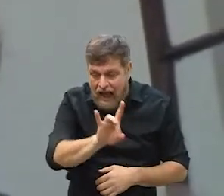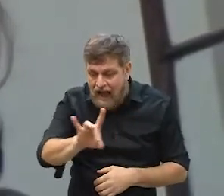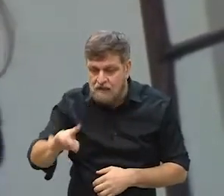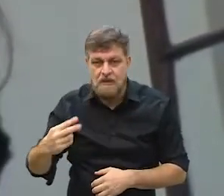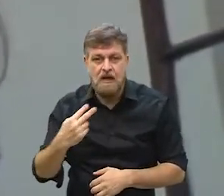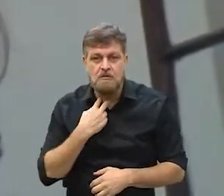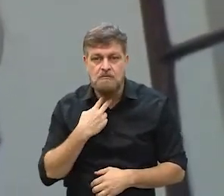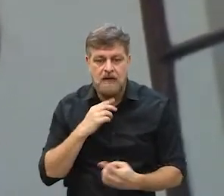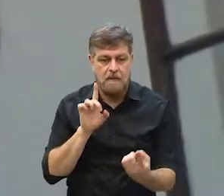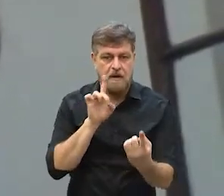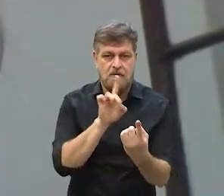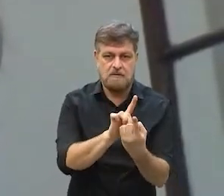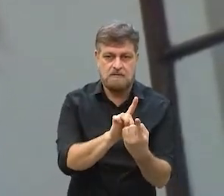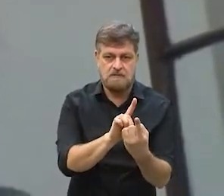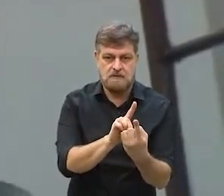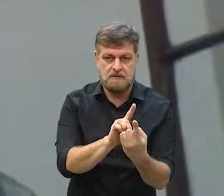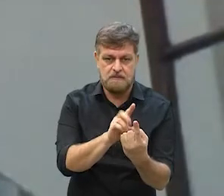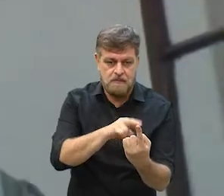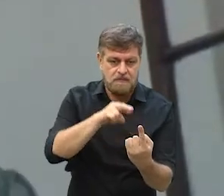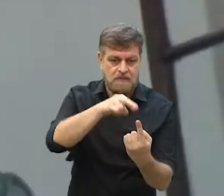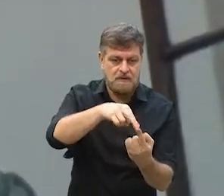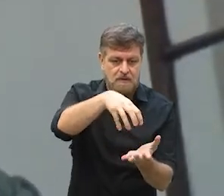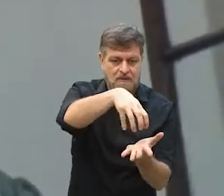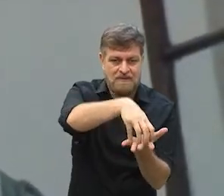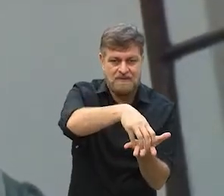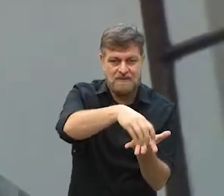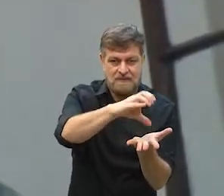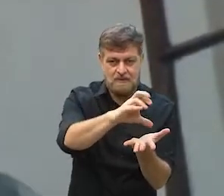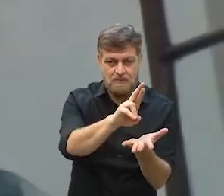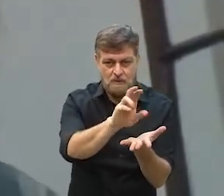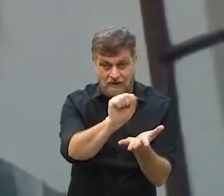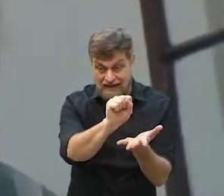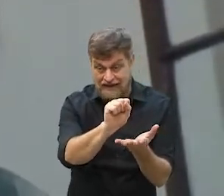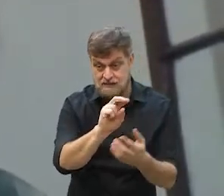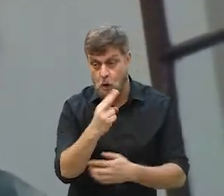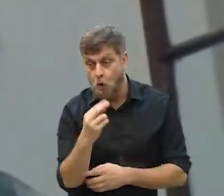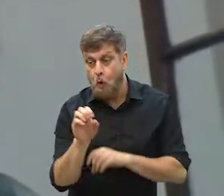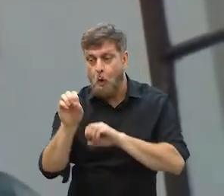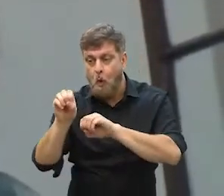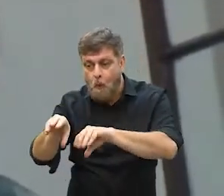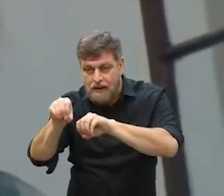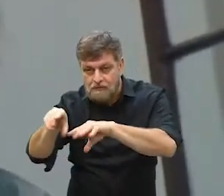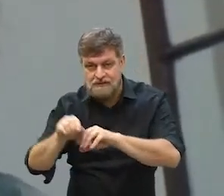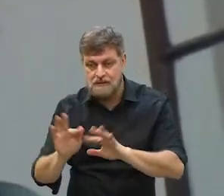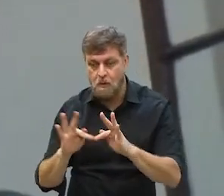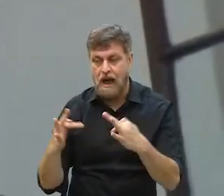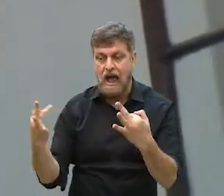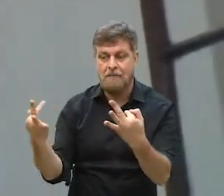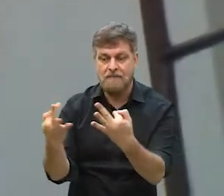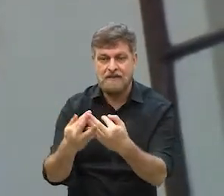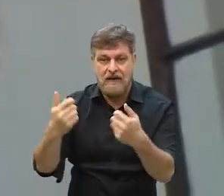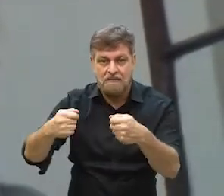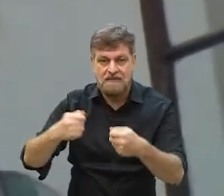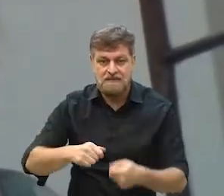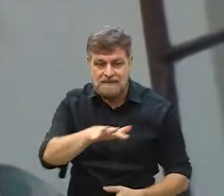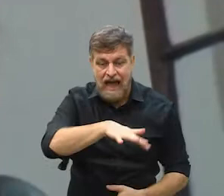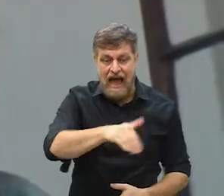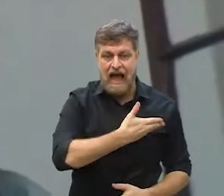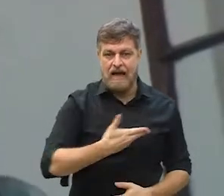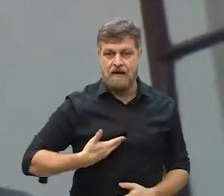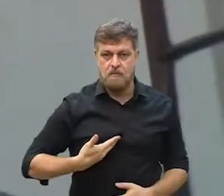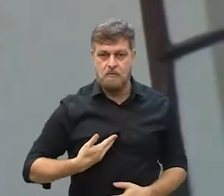é um atendimento com CRAS, não é um atendimento via educação, ela precisa de um atendimento integrado e